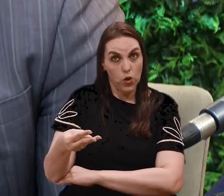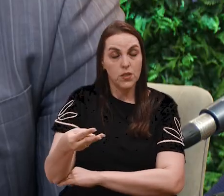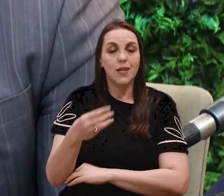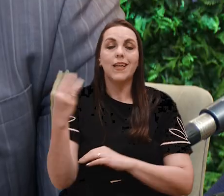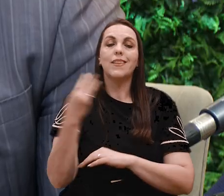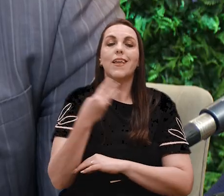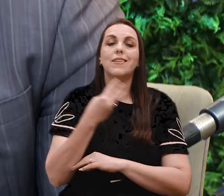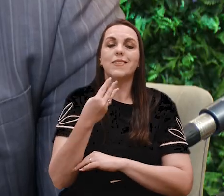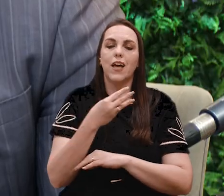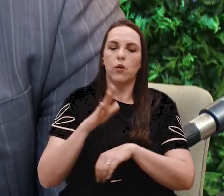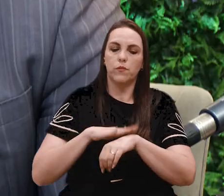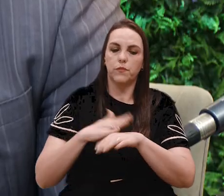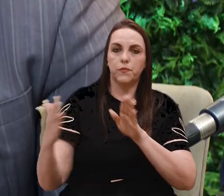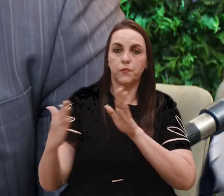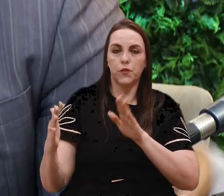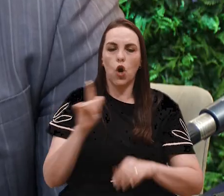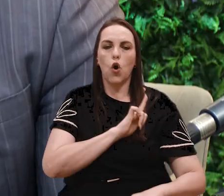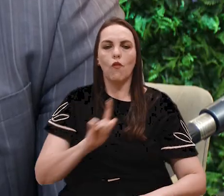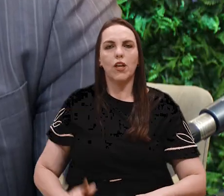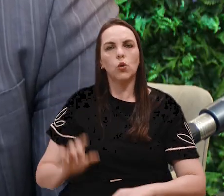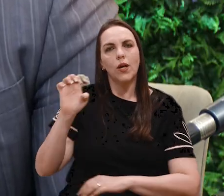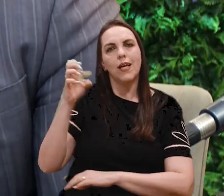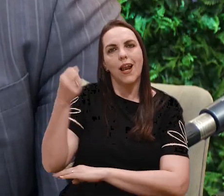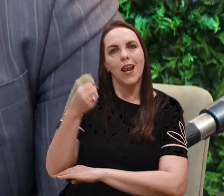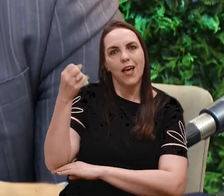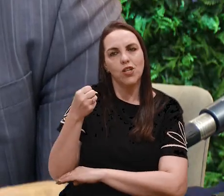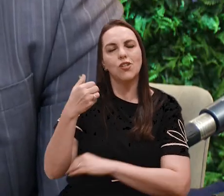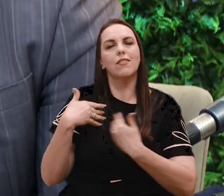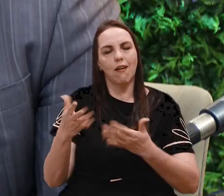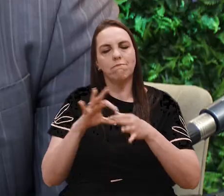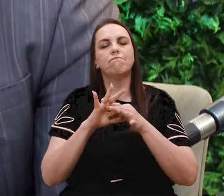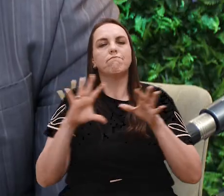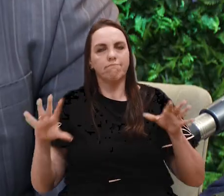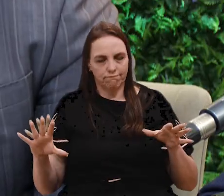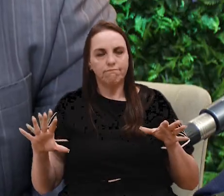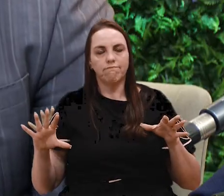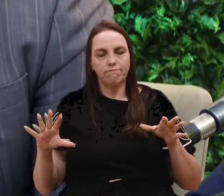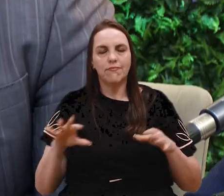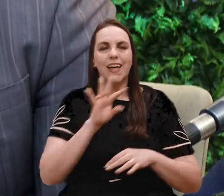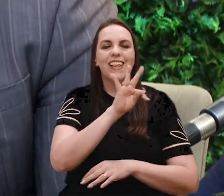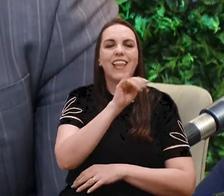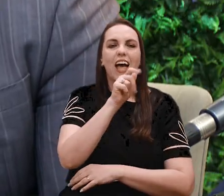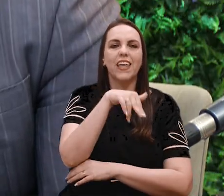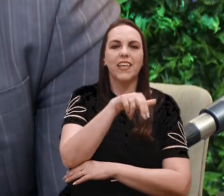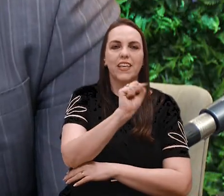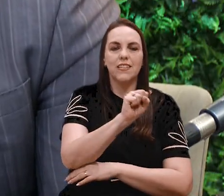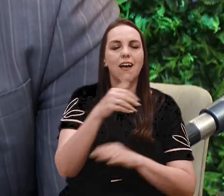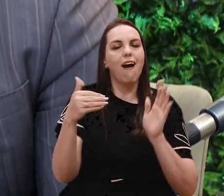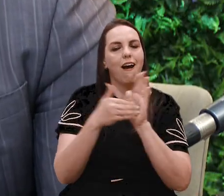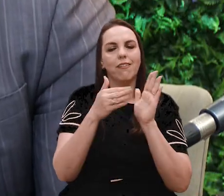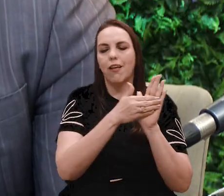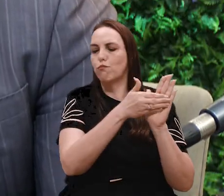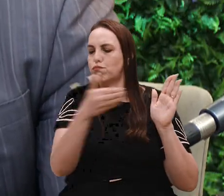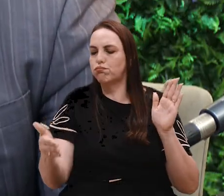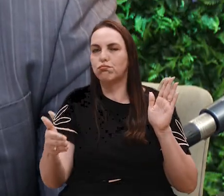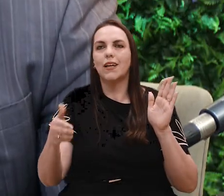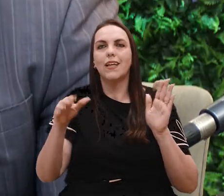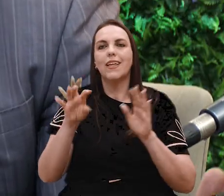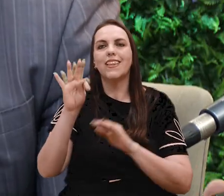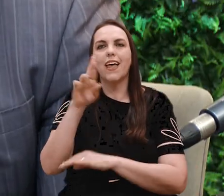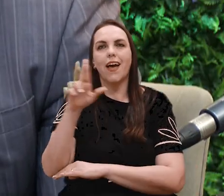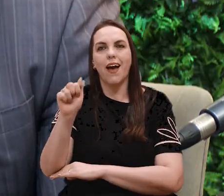o governador deu ordem de início, né, que é o de Tainhas até a Terra de Areia, 134 milhões.